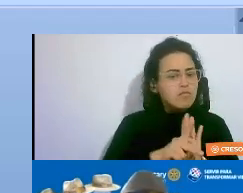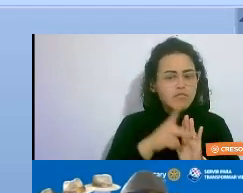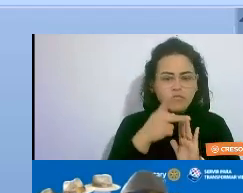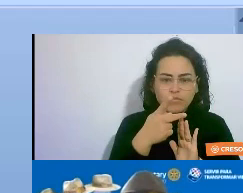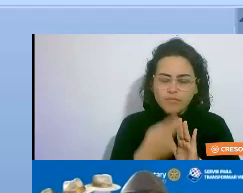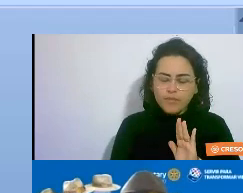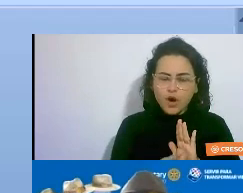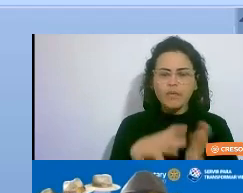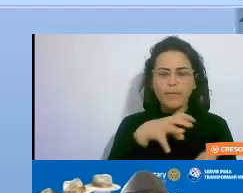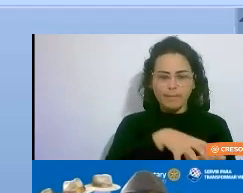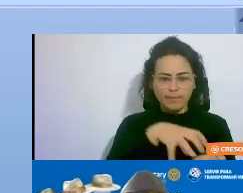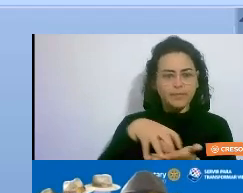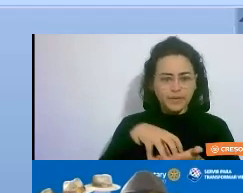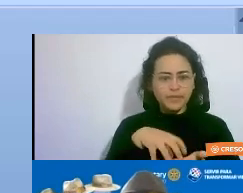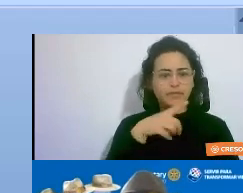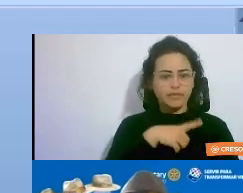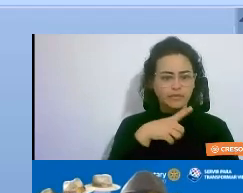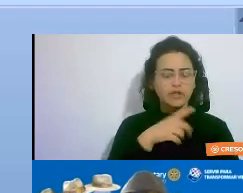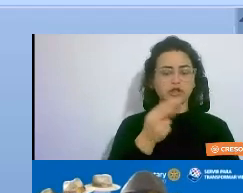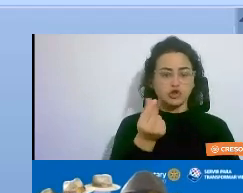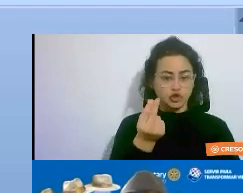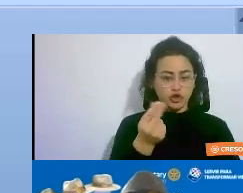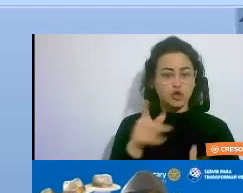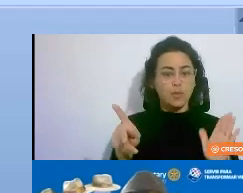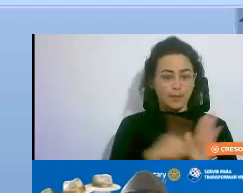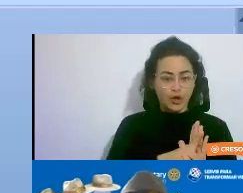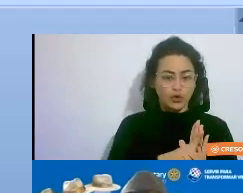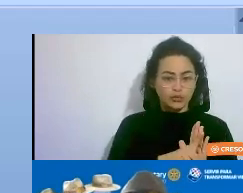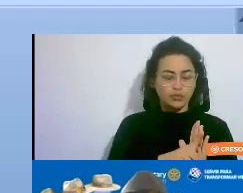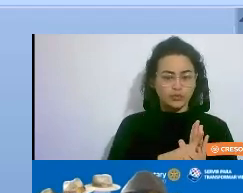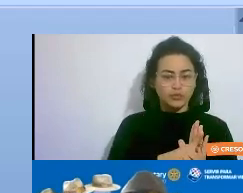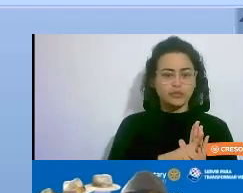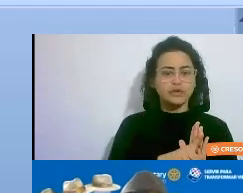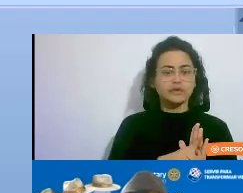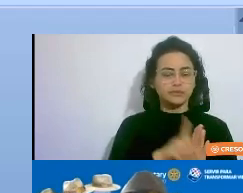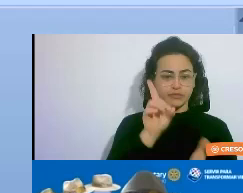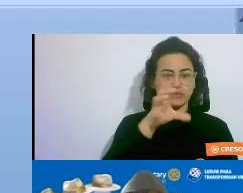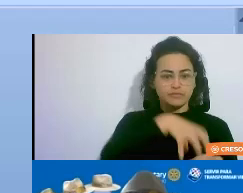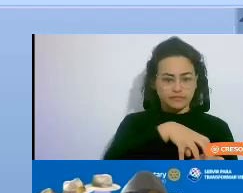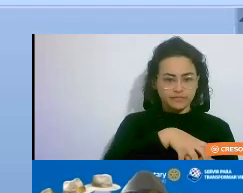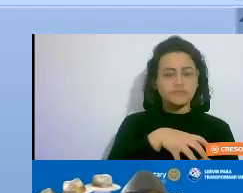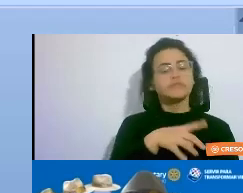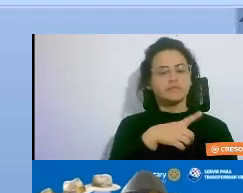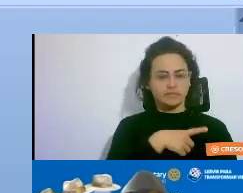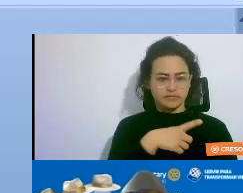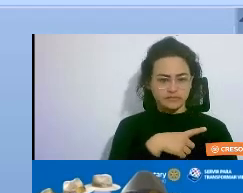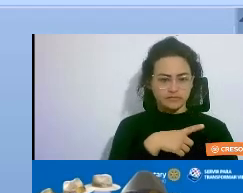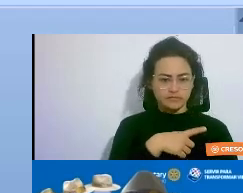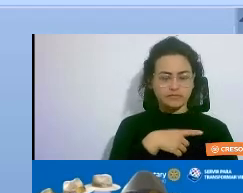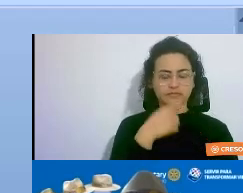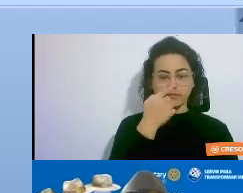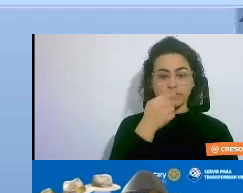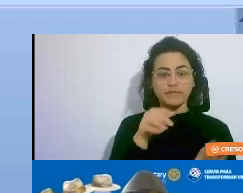temos subsídios globais, nós temos subsídios distritais, e através dessa arrecadação, é através